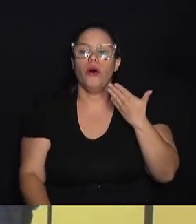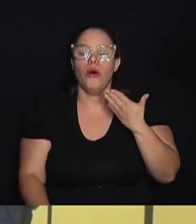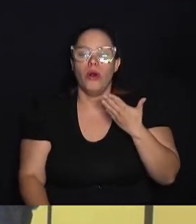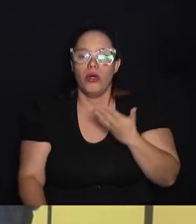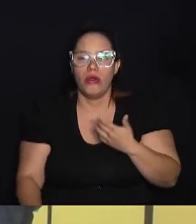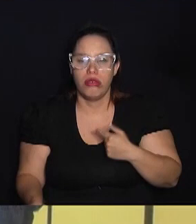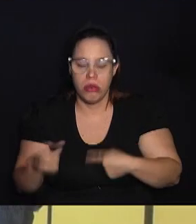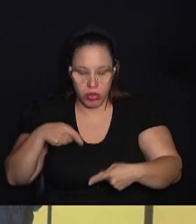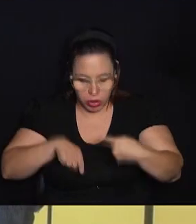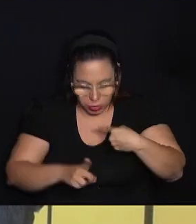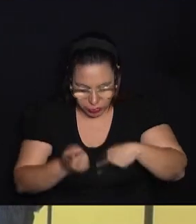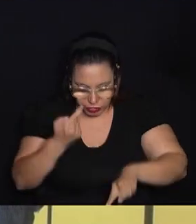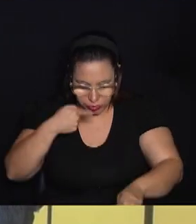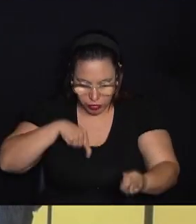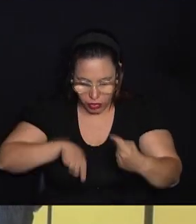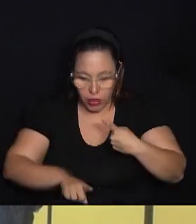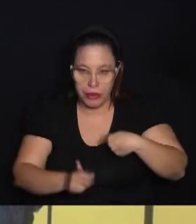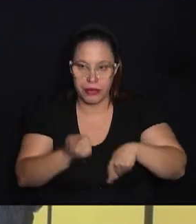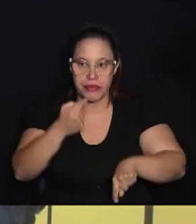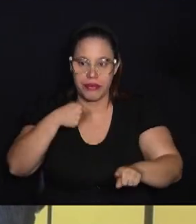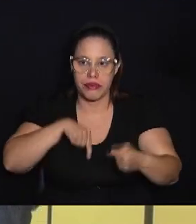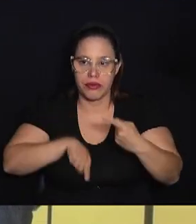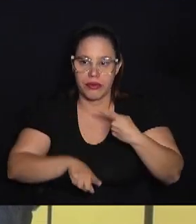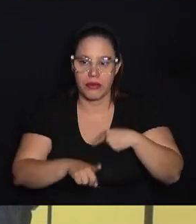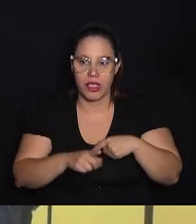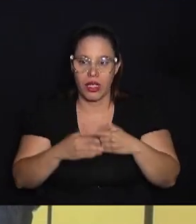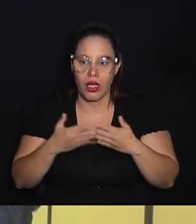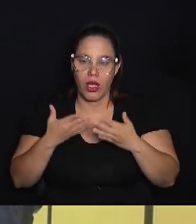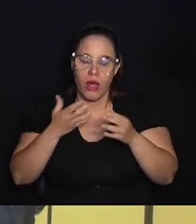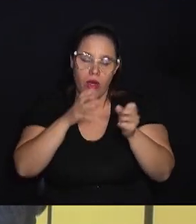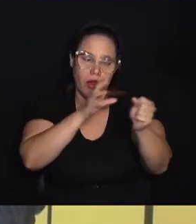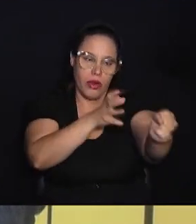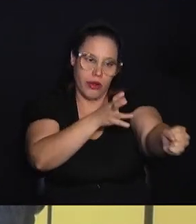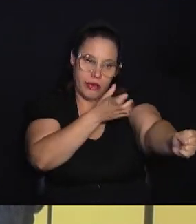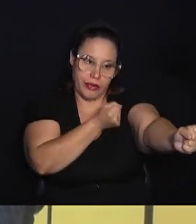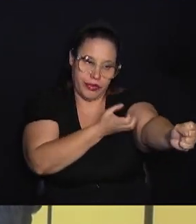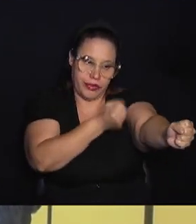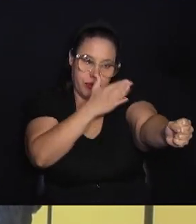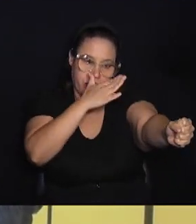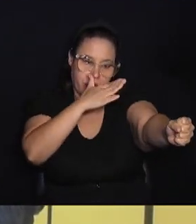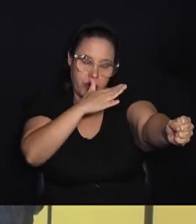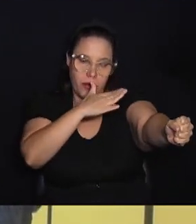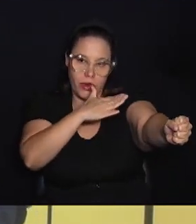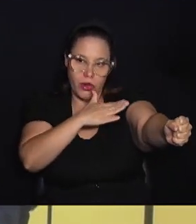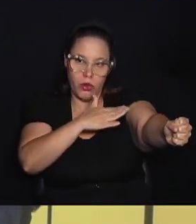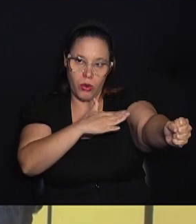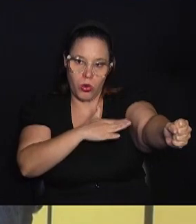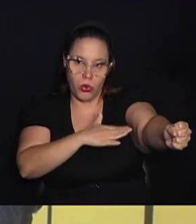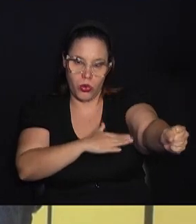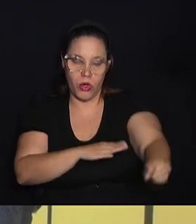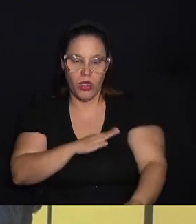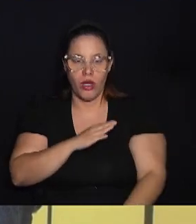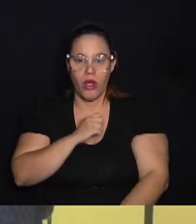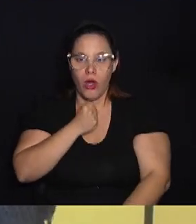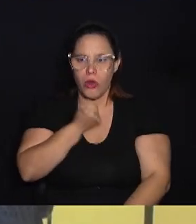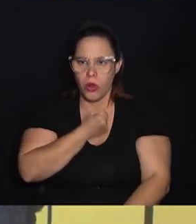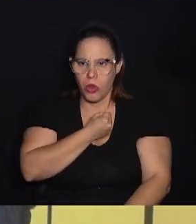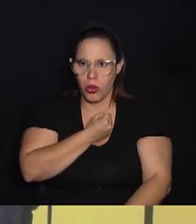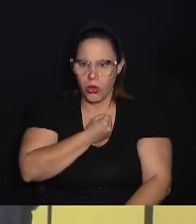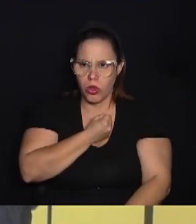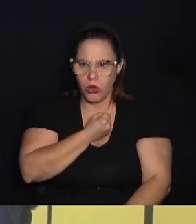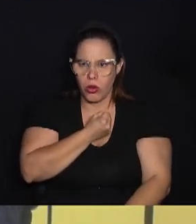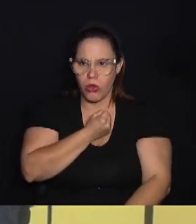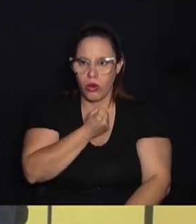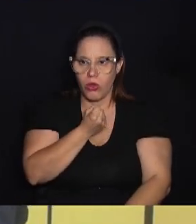sistema circulatório você abaixa a sua pressão você consegue diminuir o batimento cardíaco e você pode entrar num